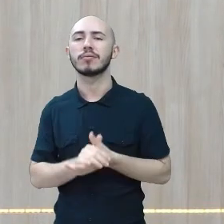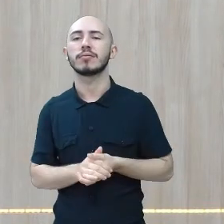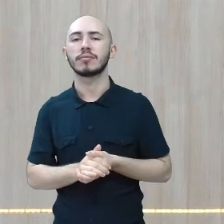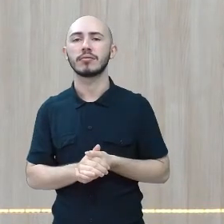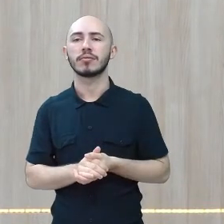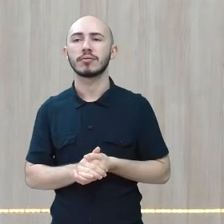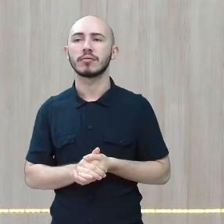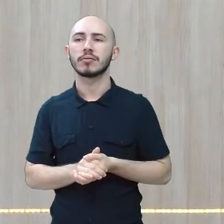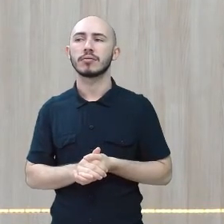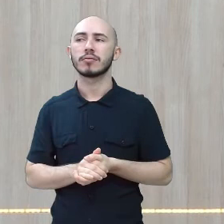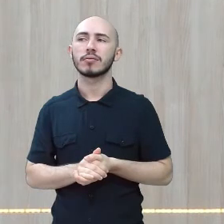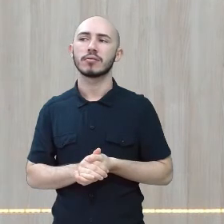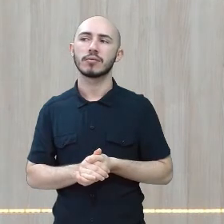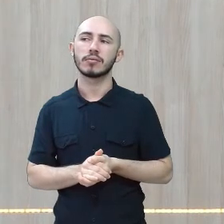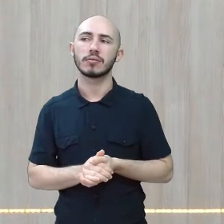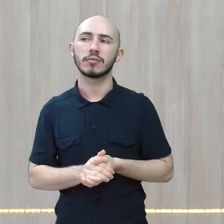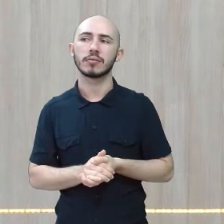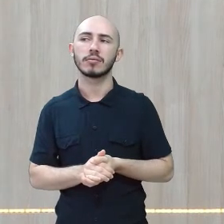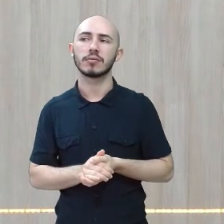de certa forma,